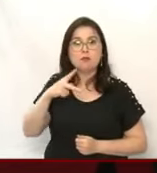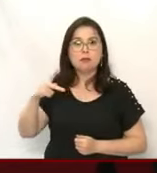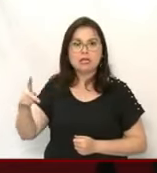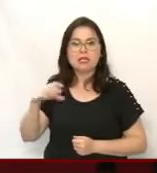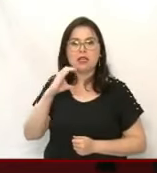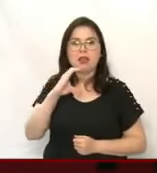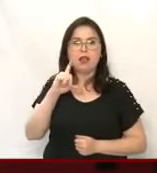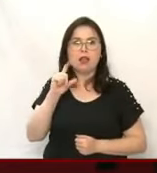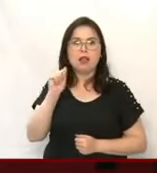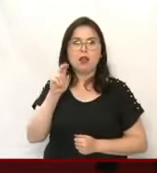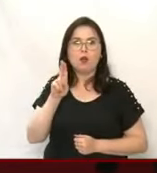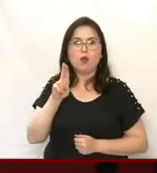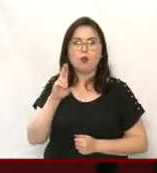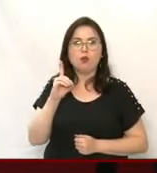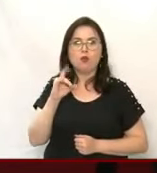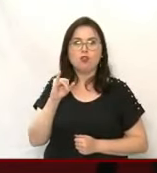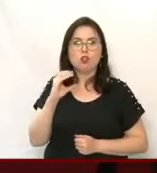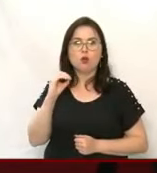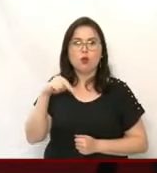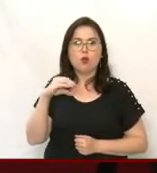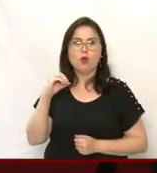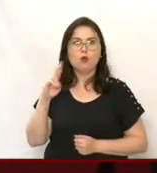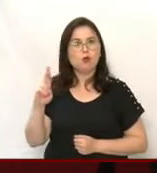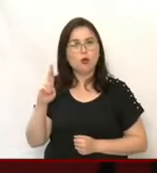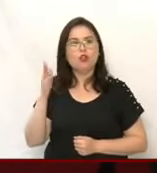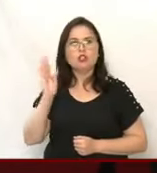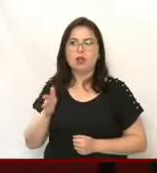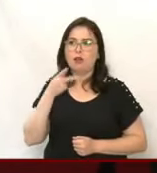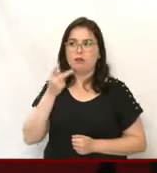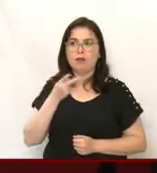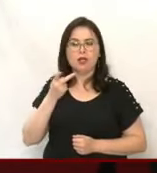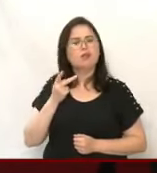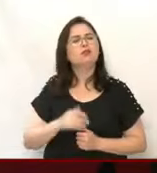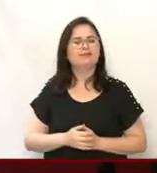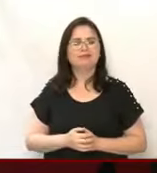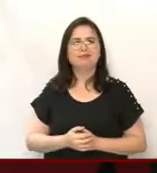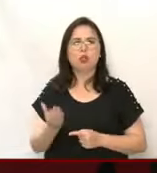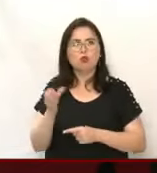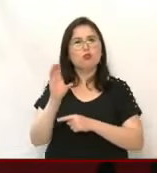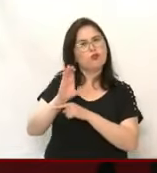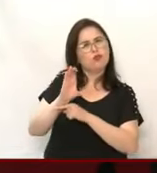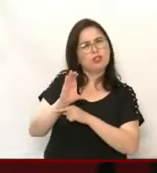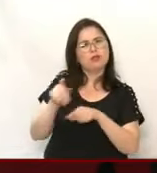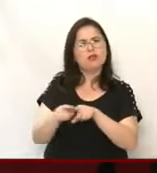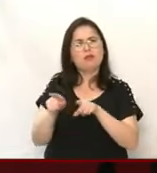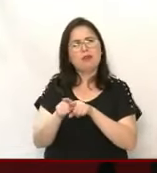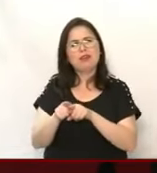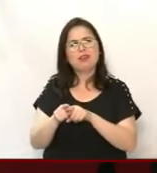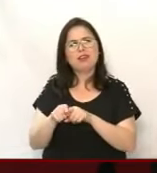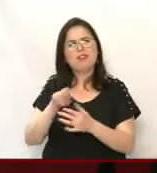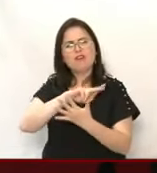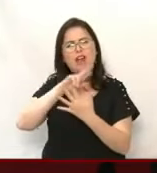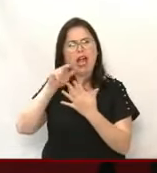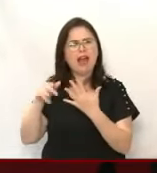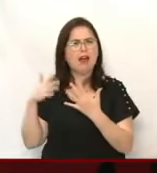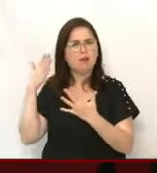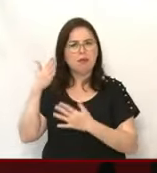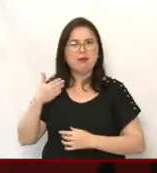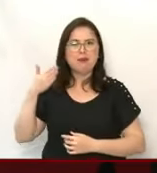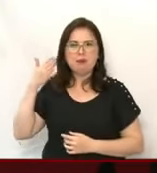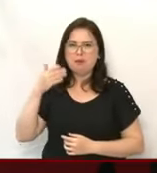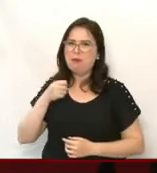mas que apareceram aqui em vídeos essenciais nas nossas lutas. E, em especial, eu peço licença à minha